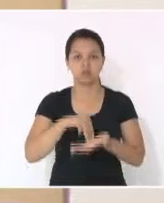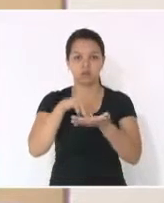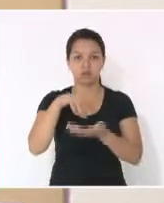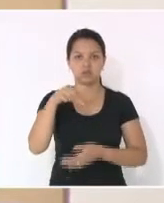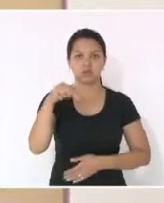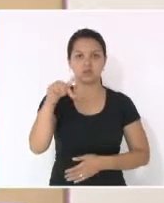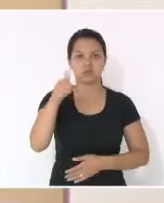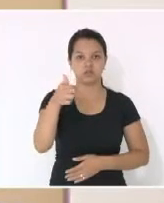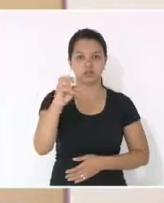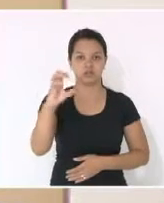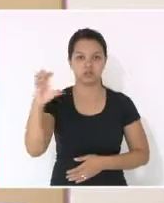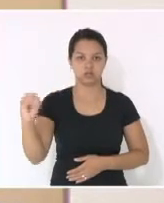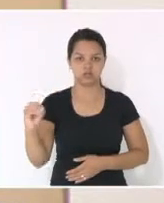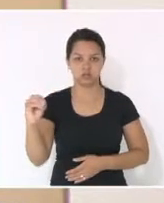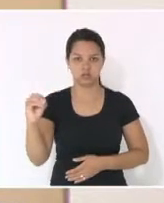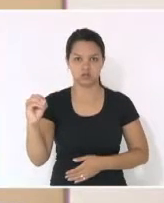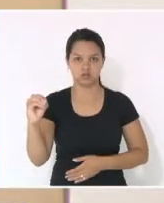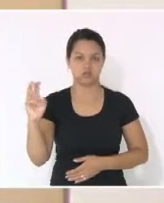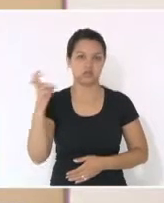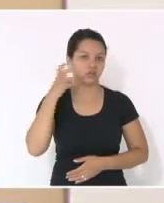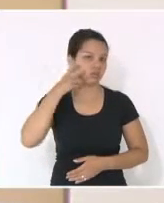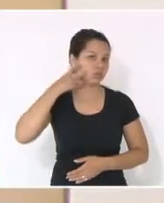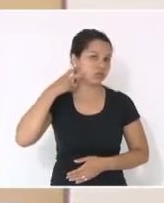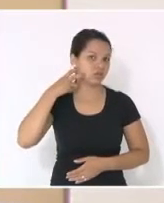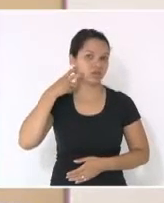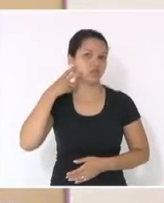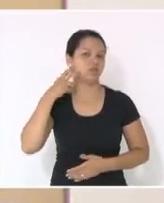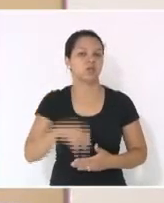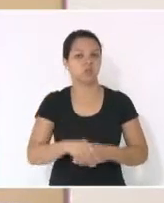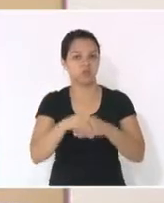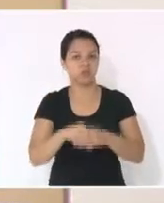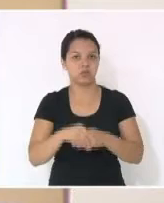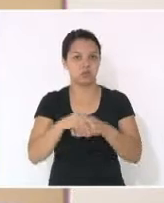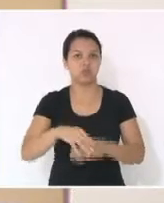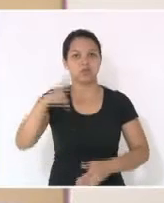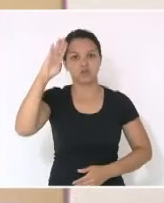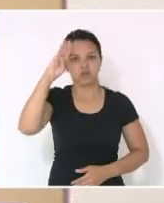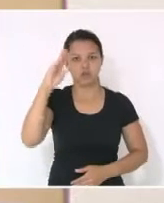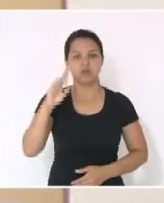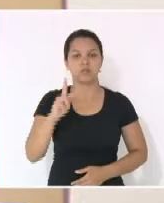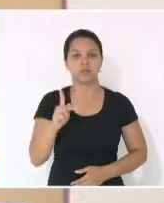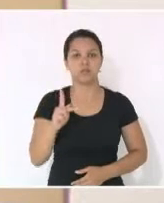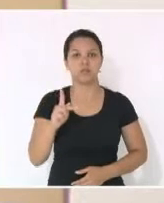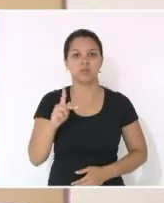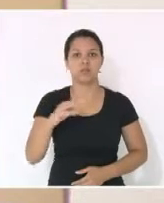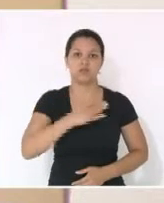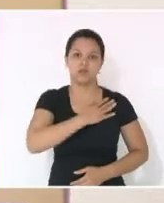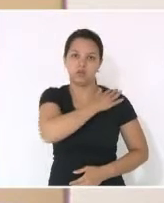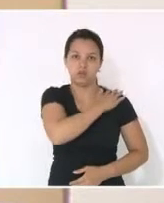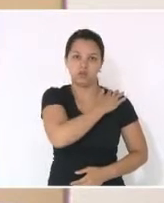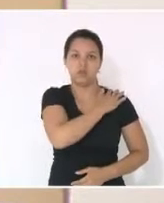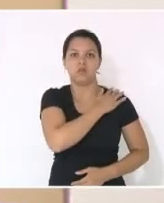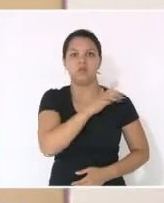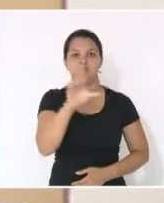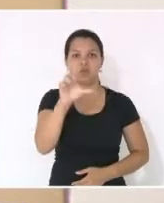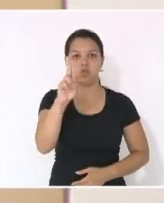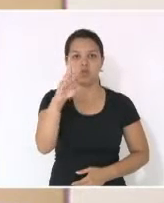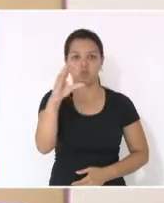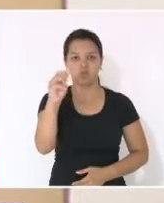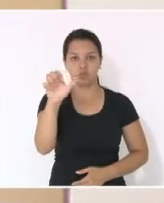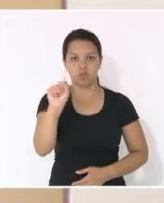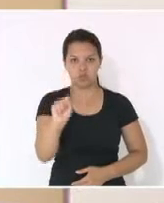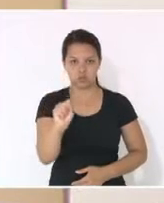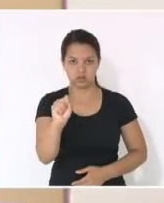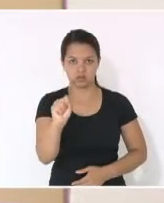em deputado luiz fernando anp hro cumprimentando os soldados da pm e lucas lidas luiz da silva viana